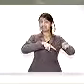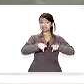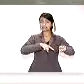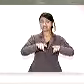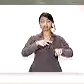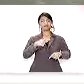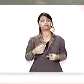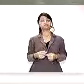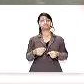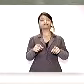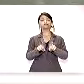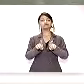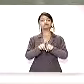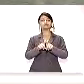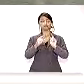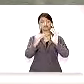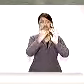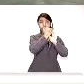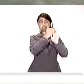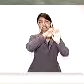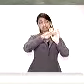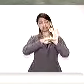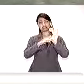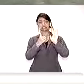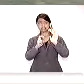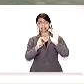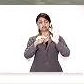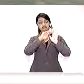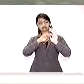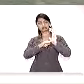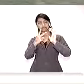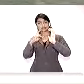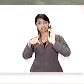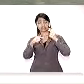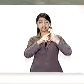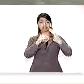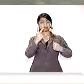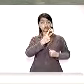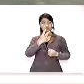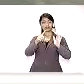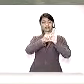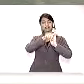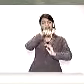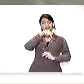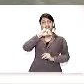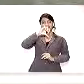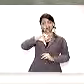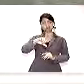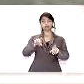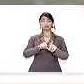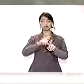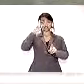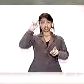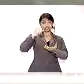precedeu com a fixação dos incisos 15 e 27 do artigo 2 da 709 e prazos para